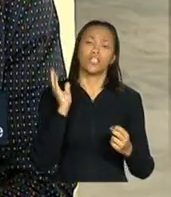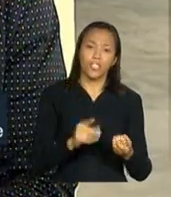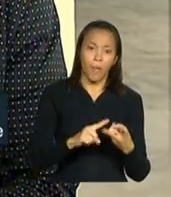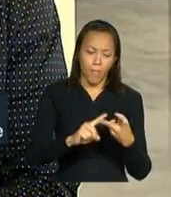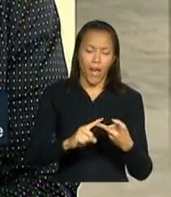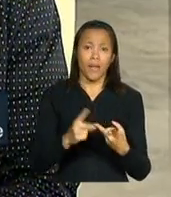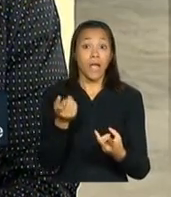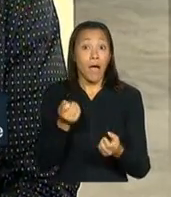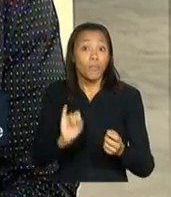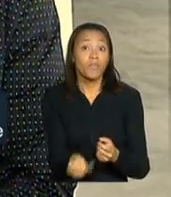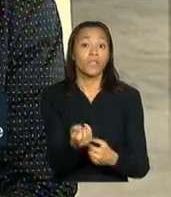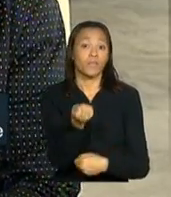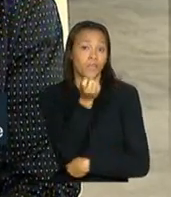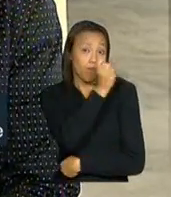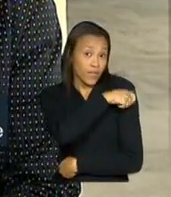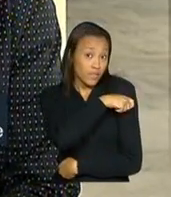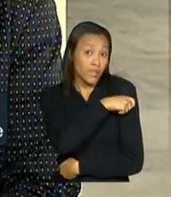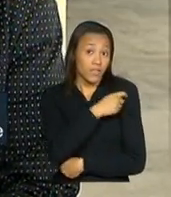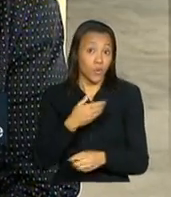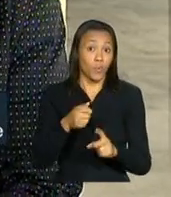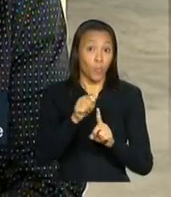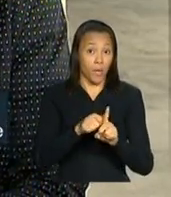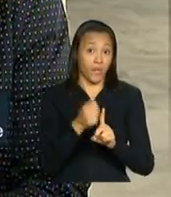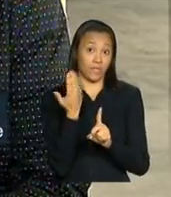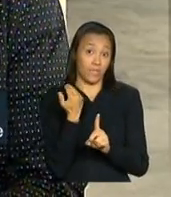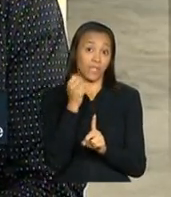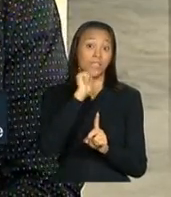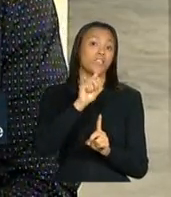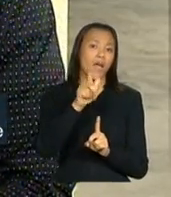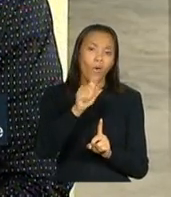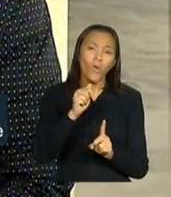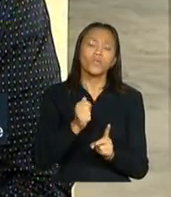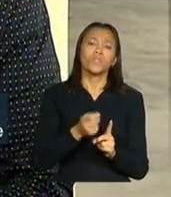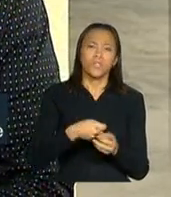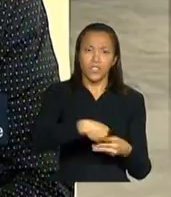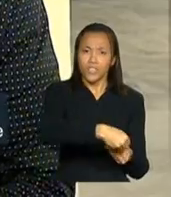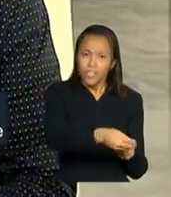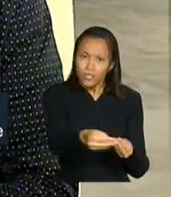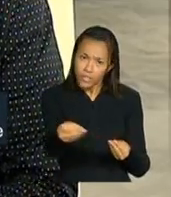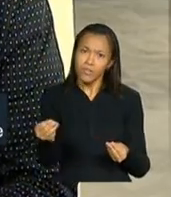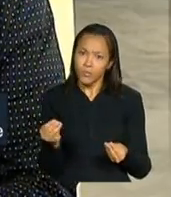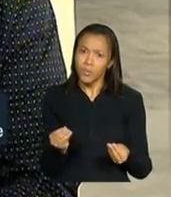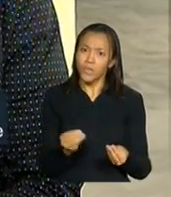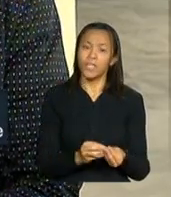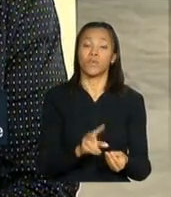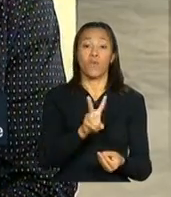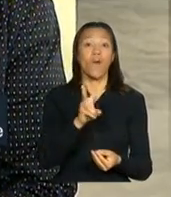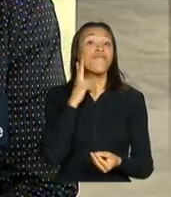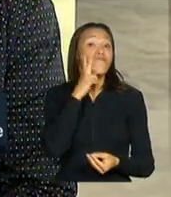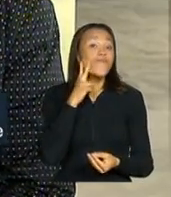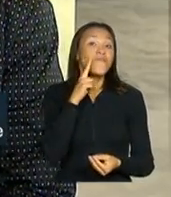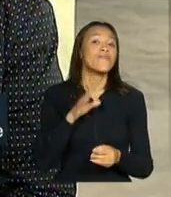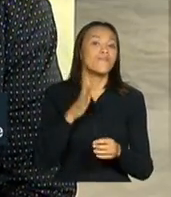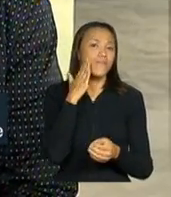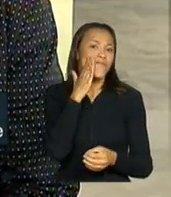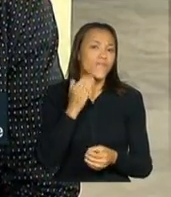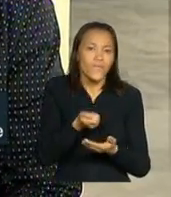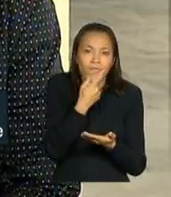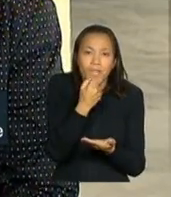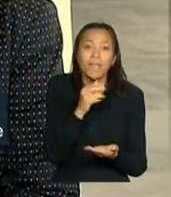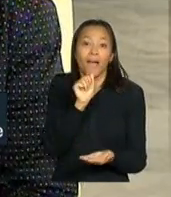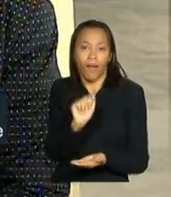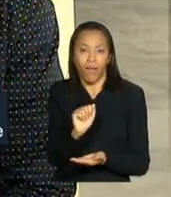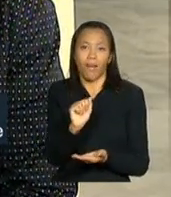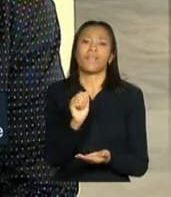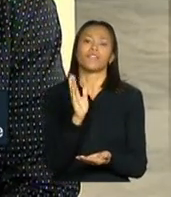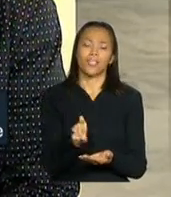a campanha de vacinação de agosto e fiz e distribuímos a megadose de vitamina A O a tem Farmácia Popular